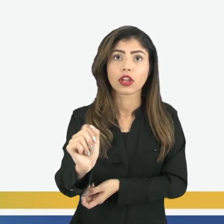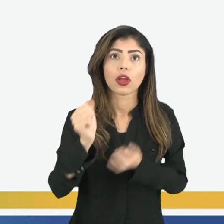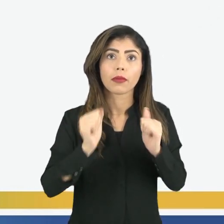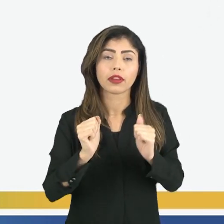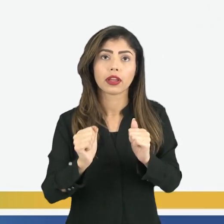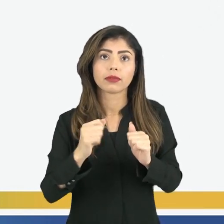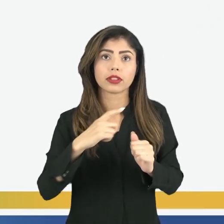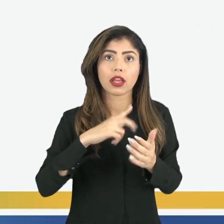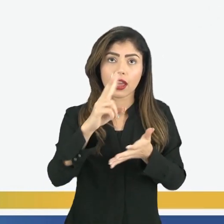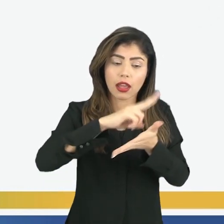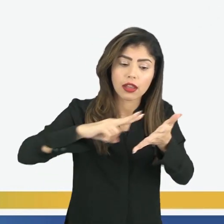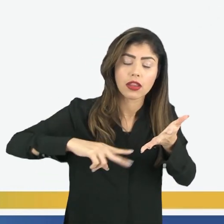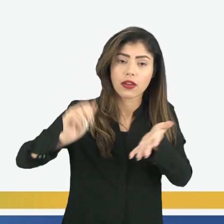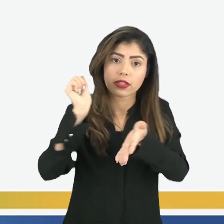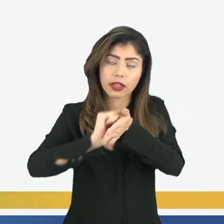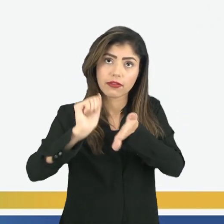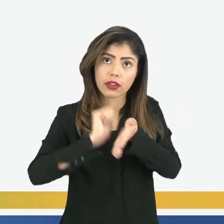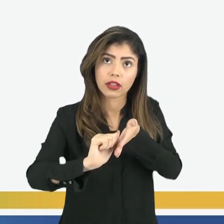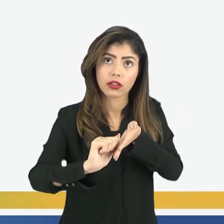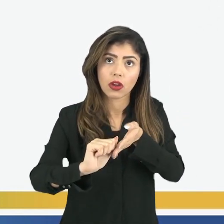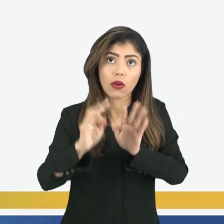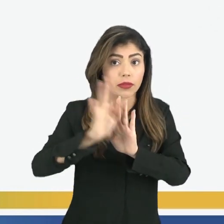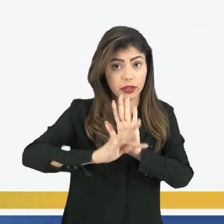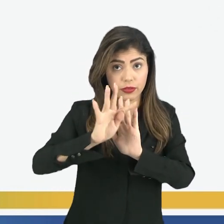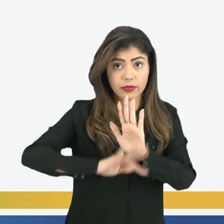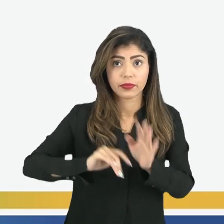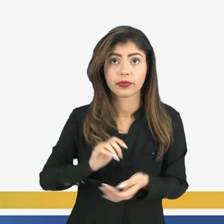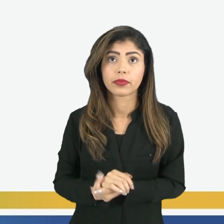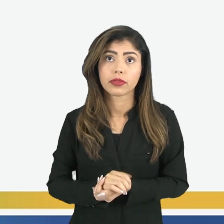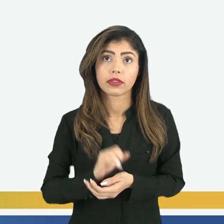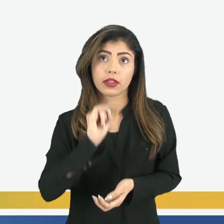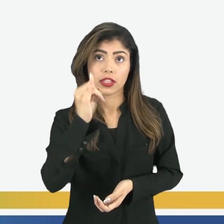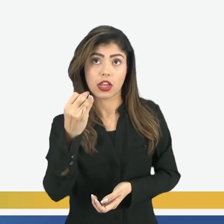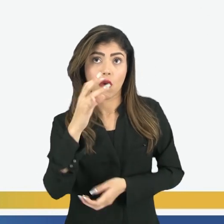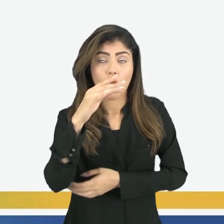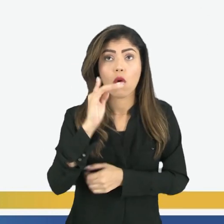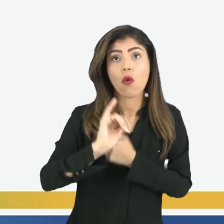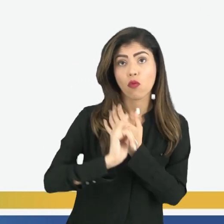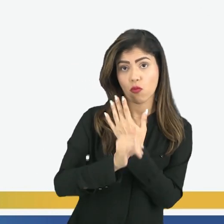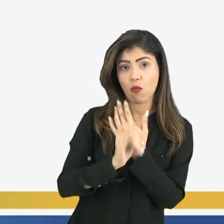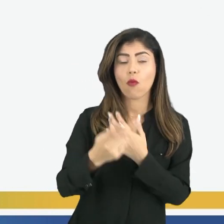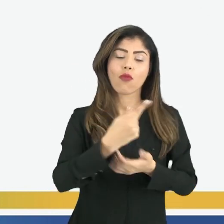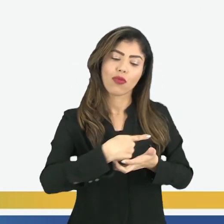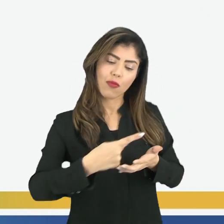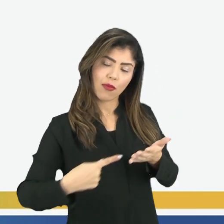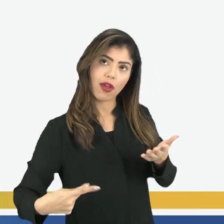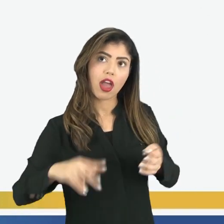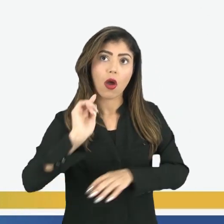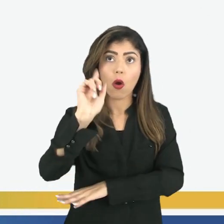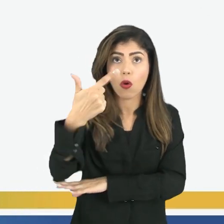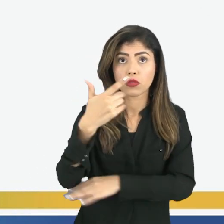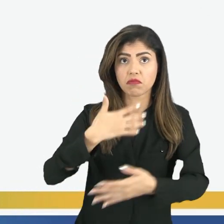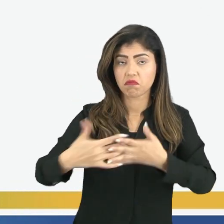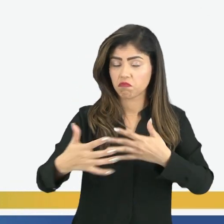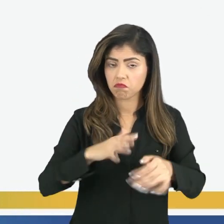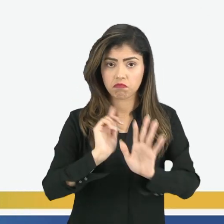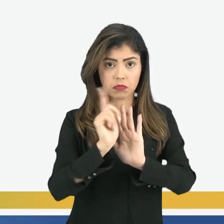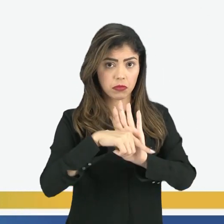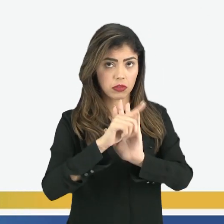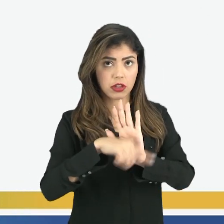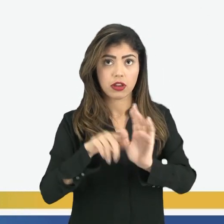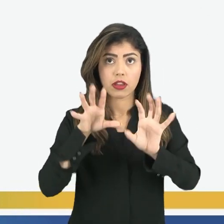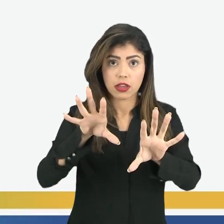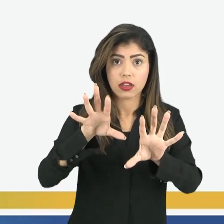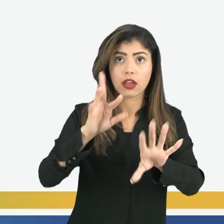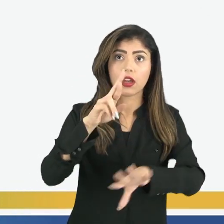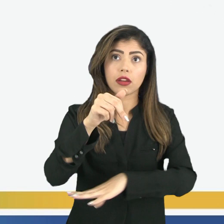podemos lançar mão ao ler ou escrever um texto, seja um conto, um poema ou qualquer outro gênero. Esses